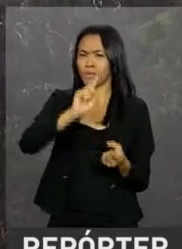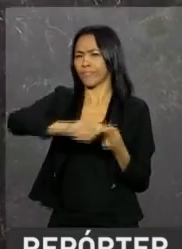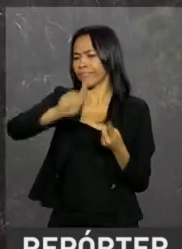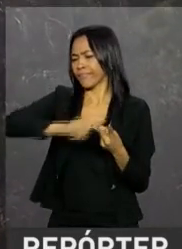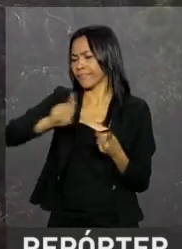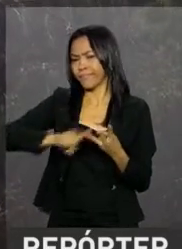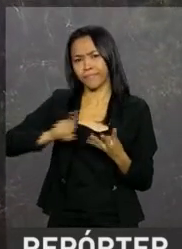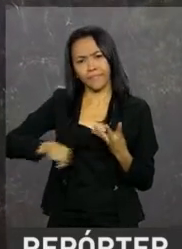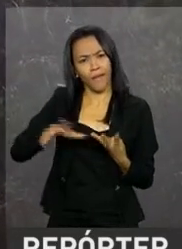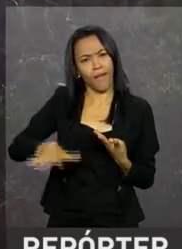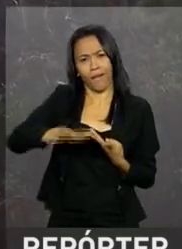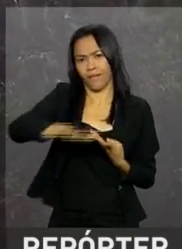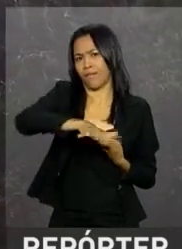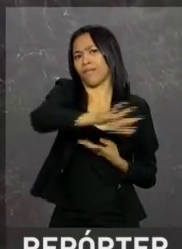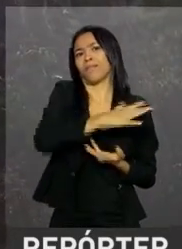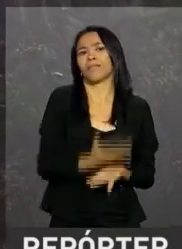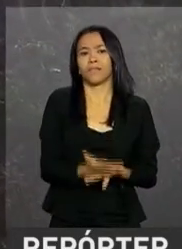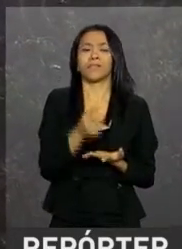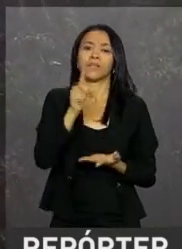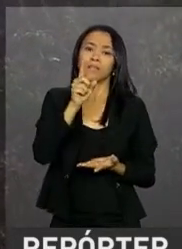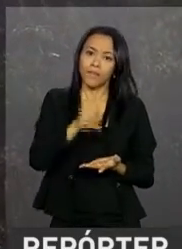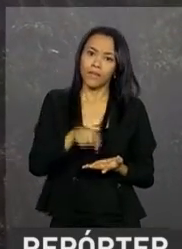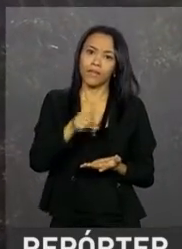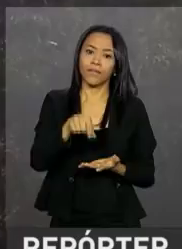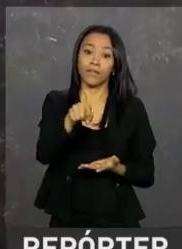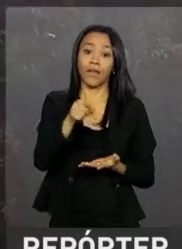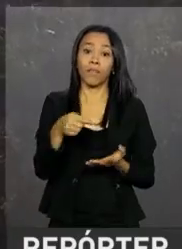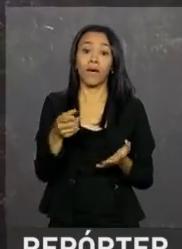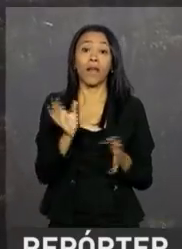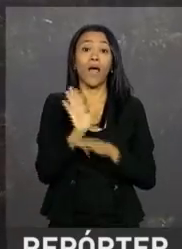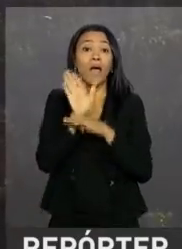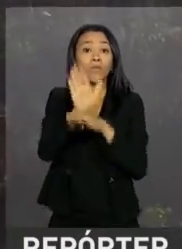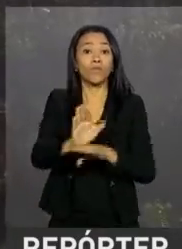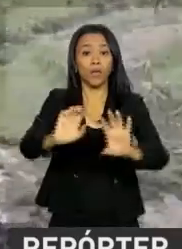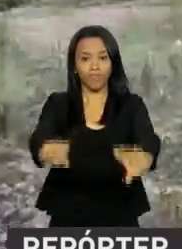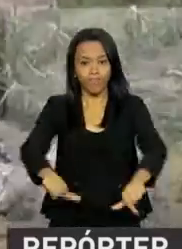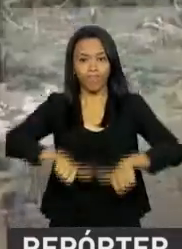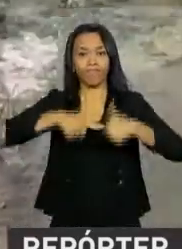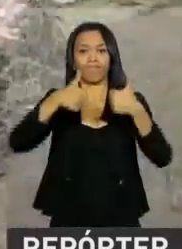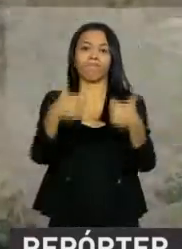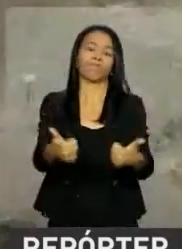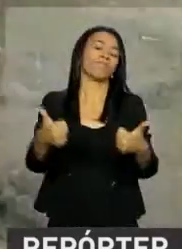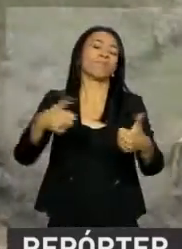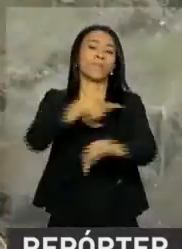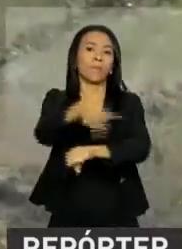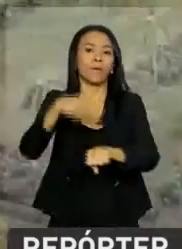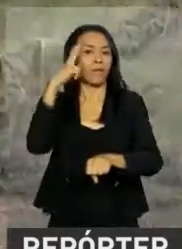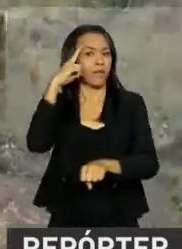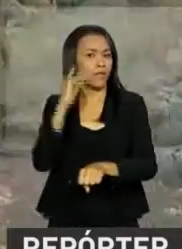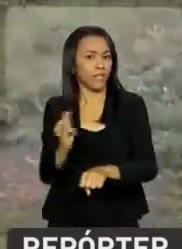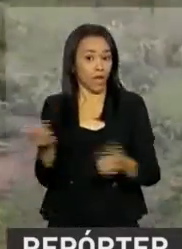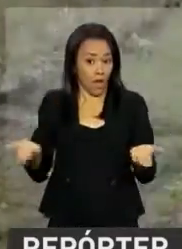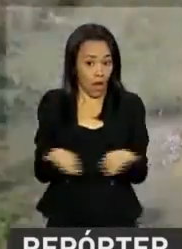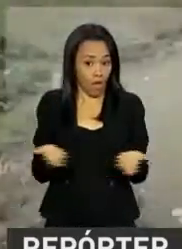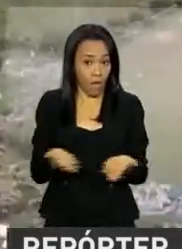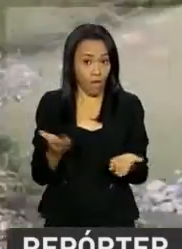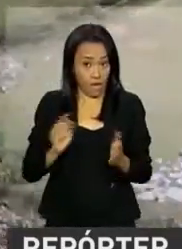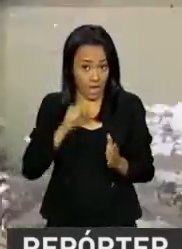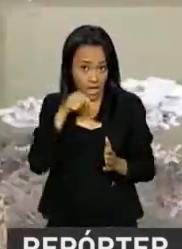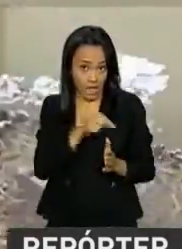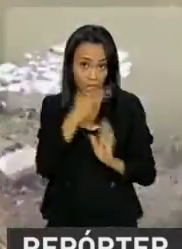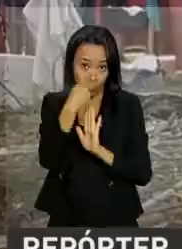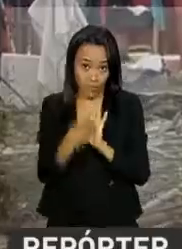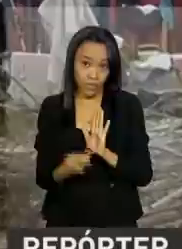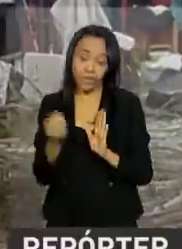áreas e lidera a missão das nações unidas para a estabilização do haiti agora a iniciativa pretende ajudar a dar